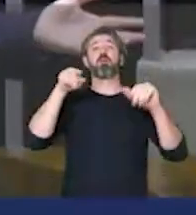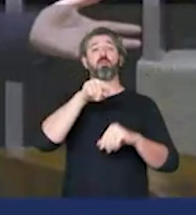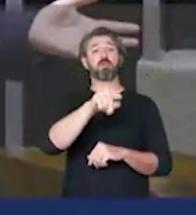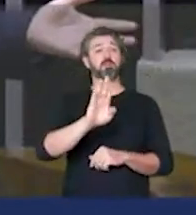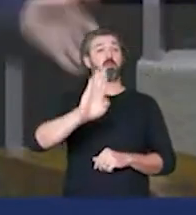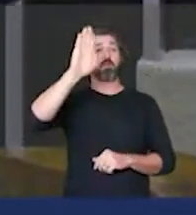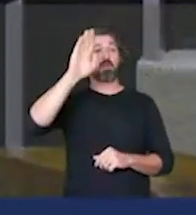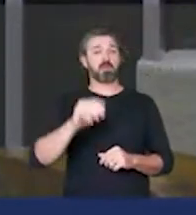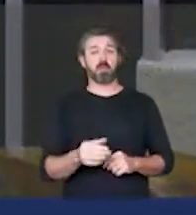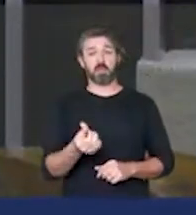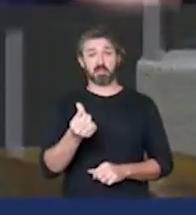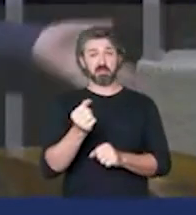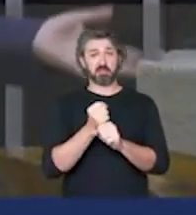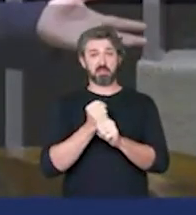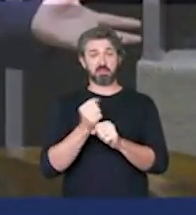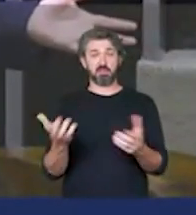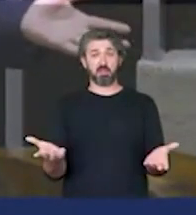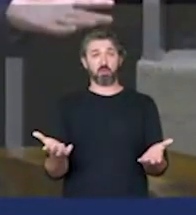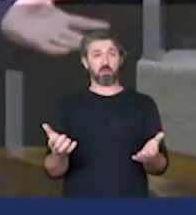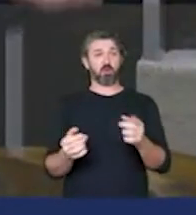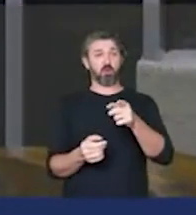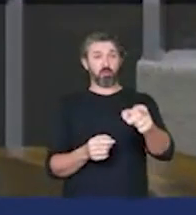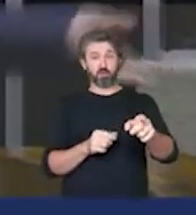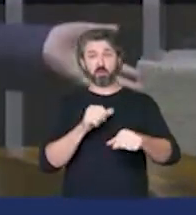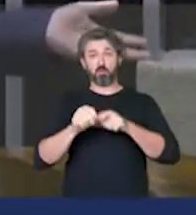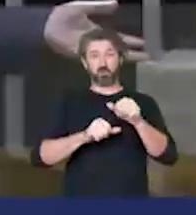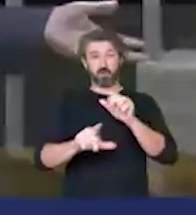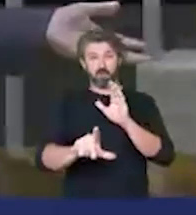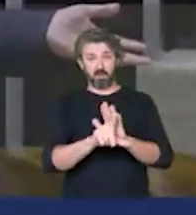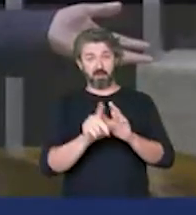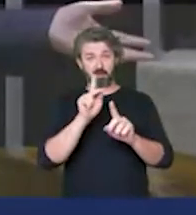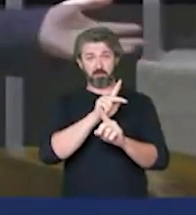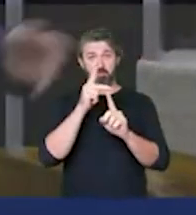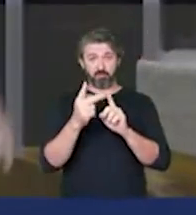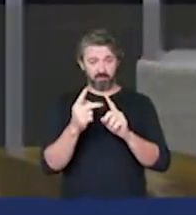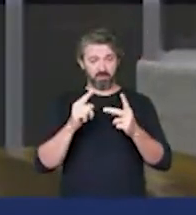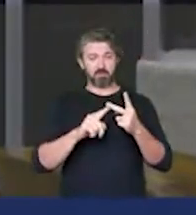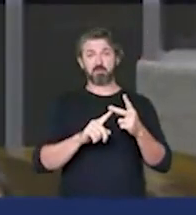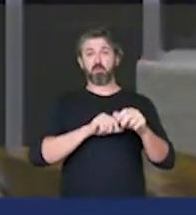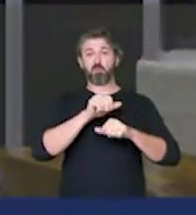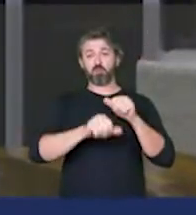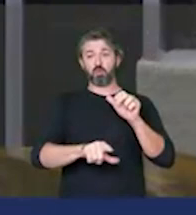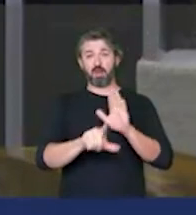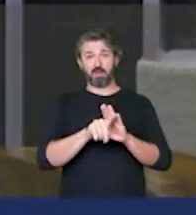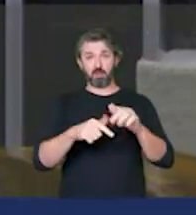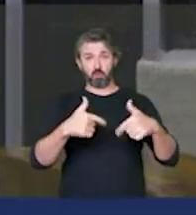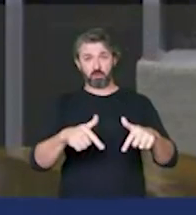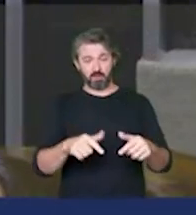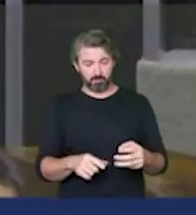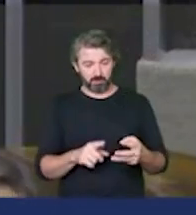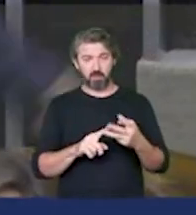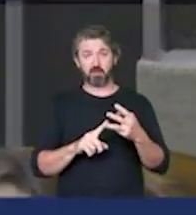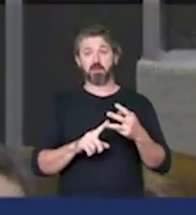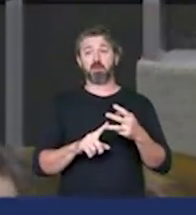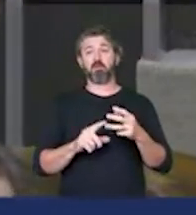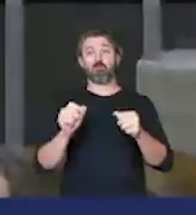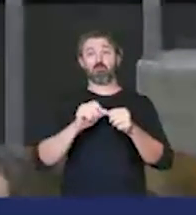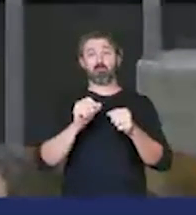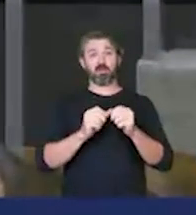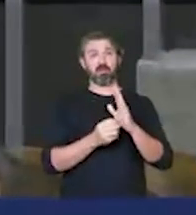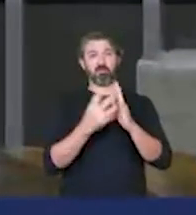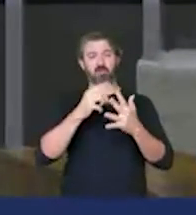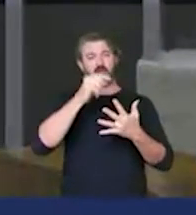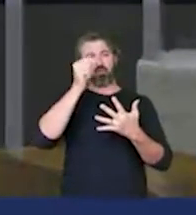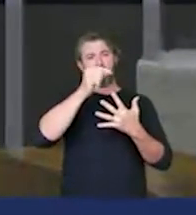prometiam? Fazem 6 anos. Vocês alteraram a lei da Previdência, vocês alteraram a lei trabalhista, vocês fizeram